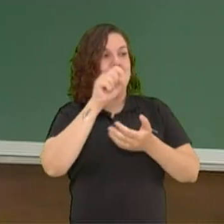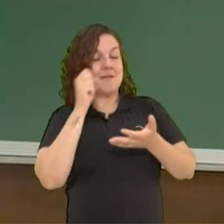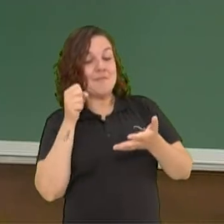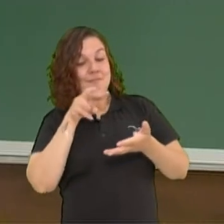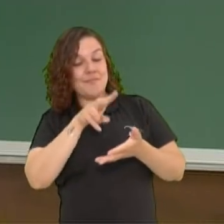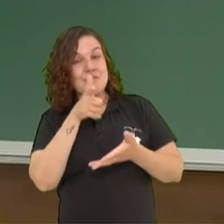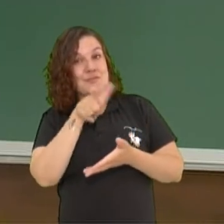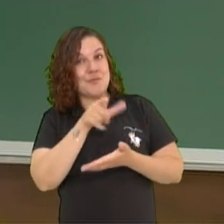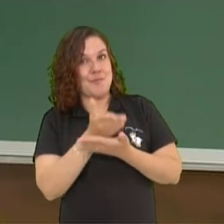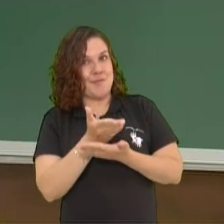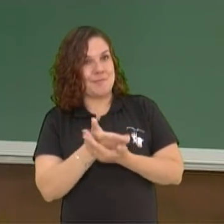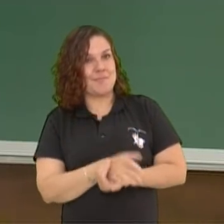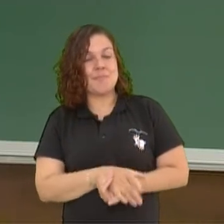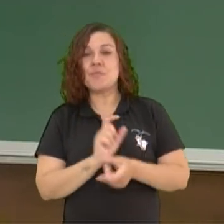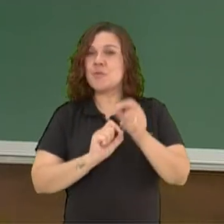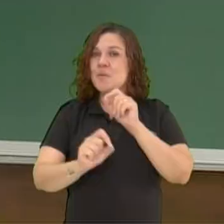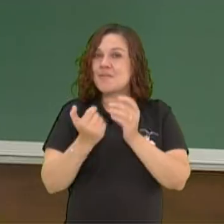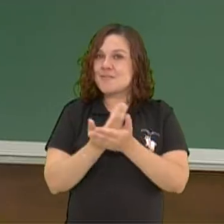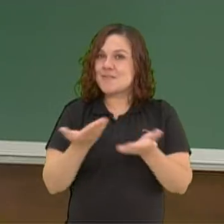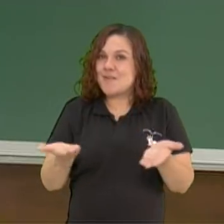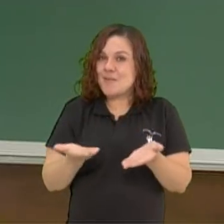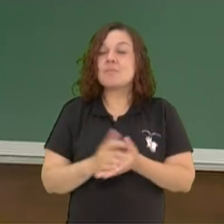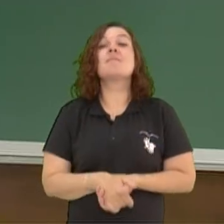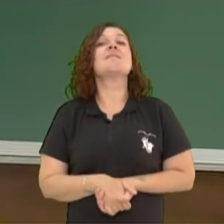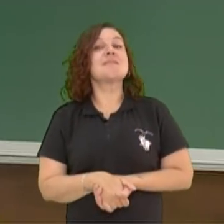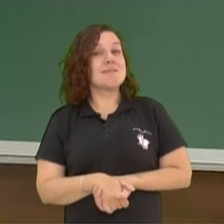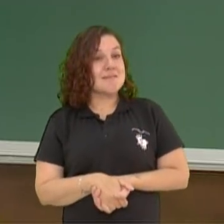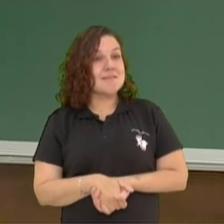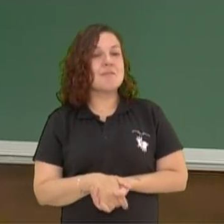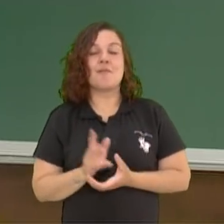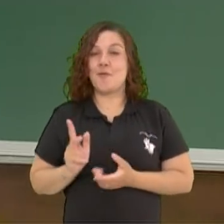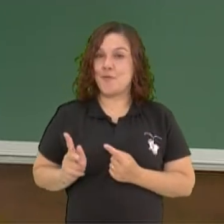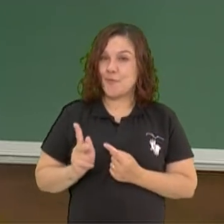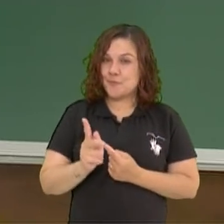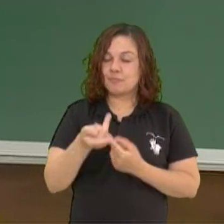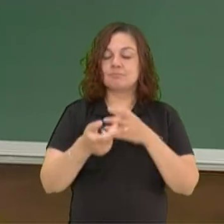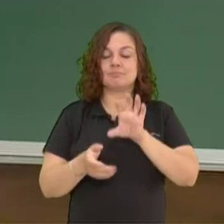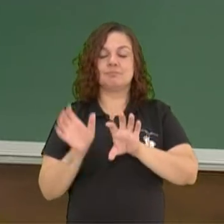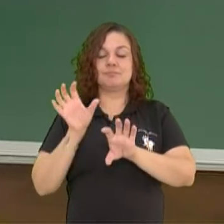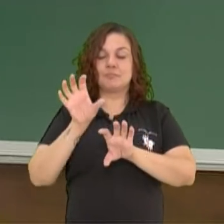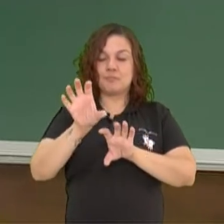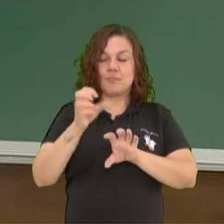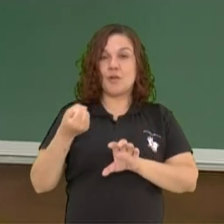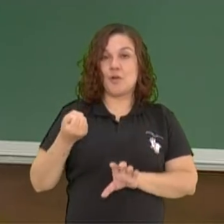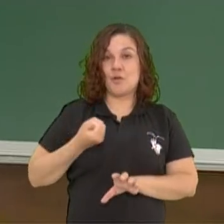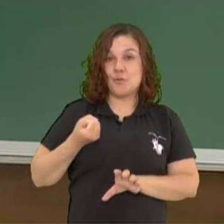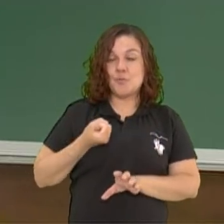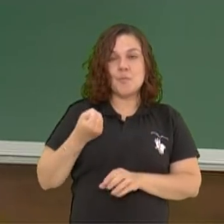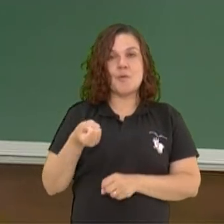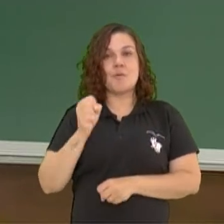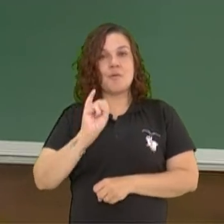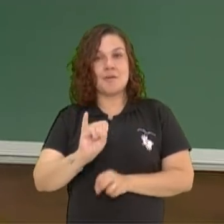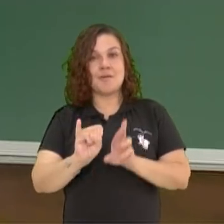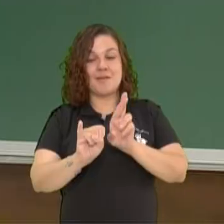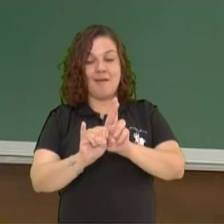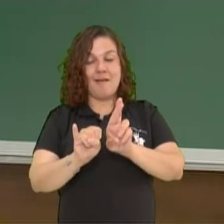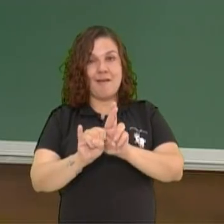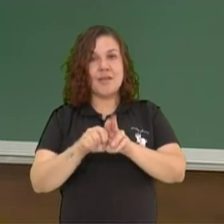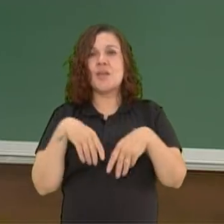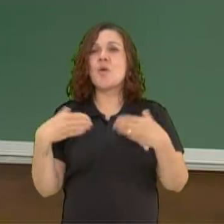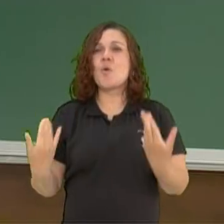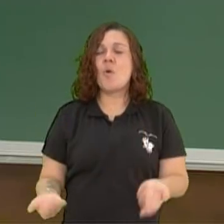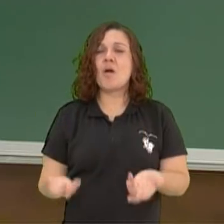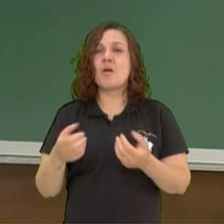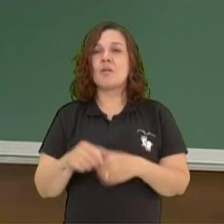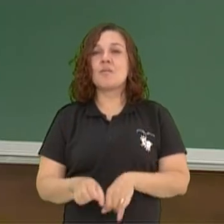né? Então, o que nós vamos estudar? Nós vamos continuar, tá bom? Estudando potenciação dos nossos números racionais. Quem são os números racionais